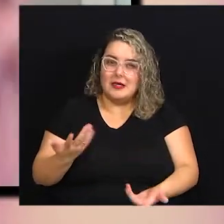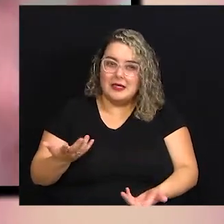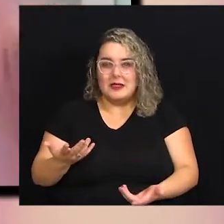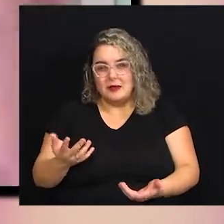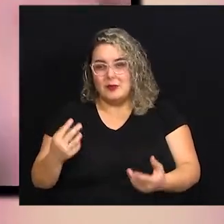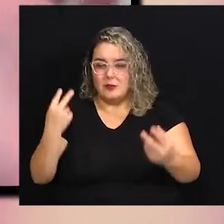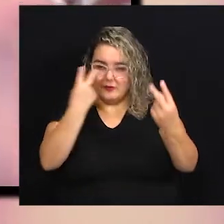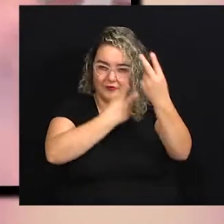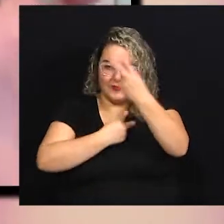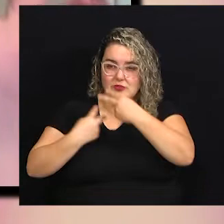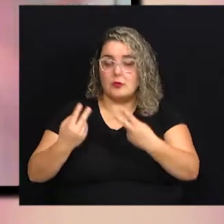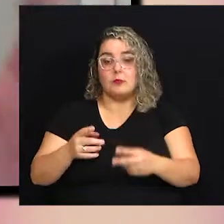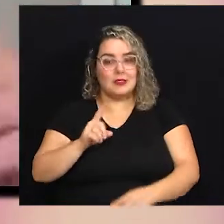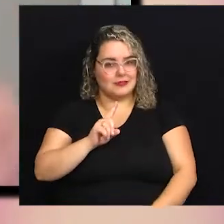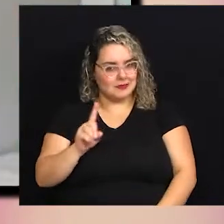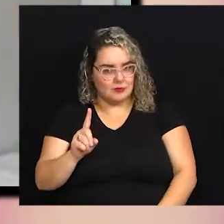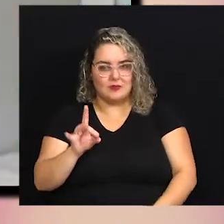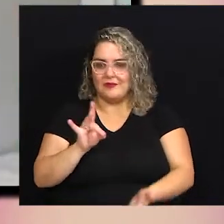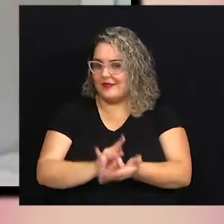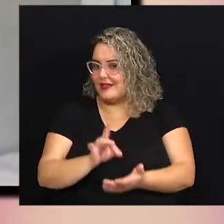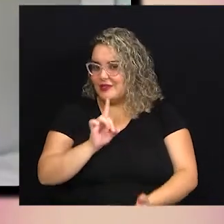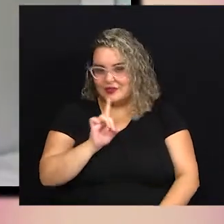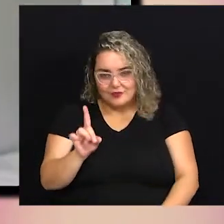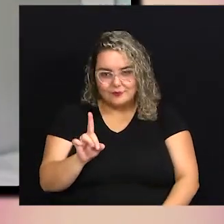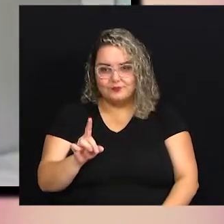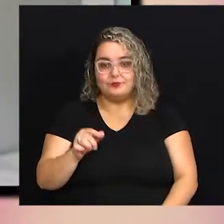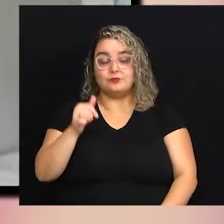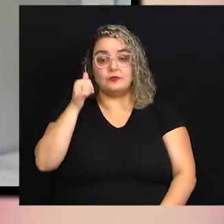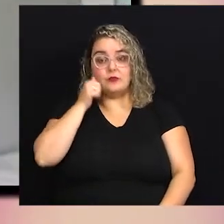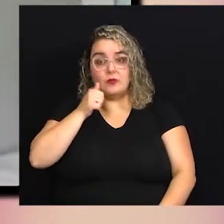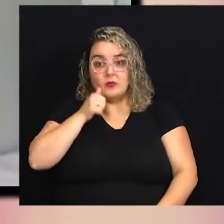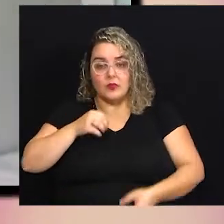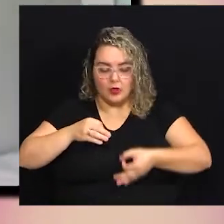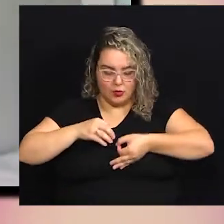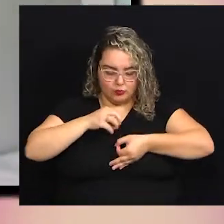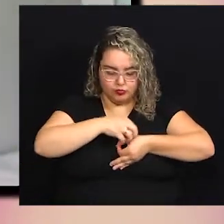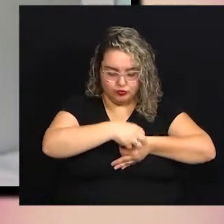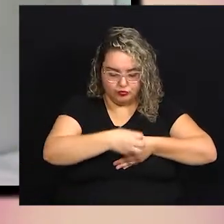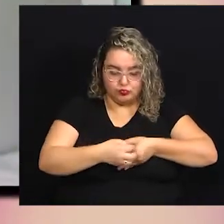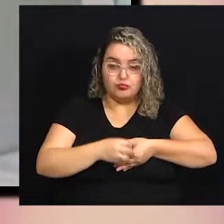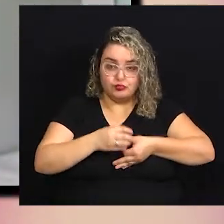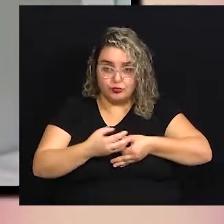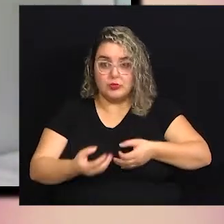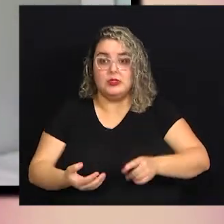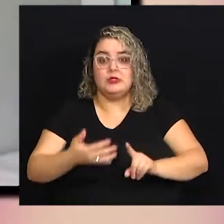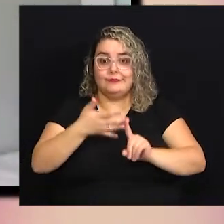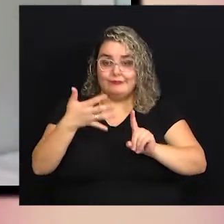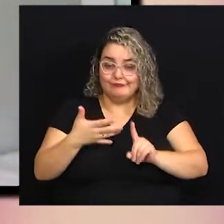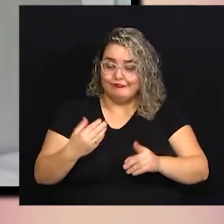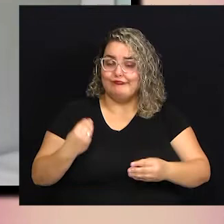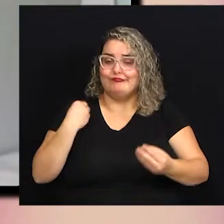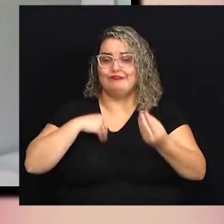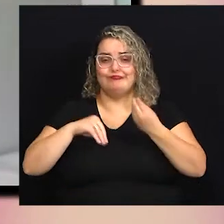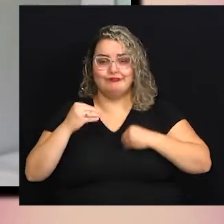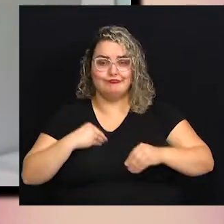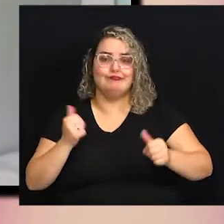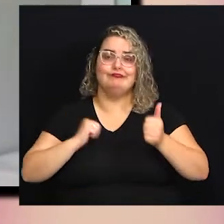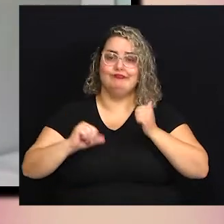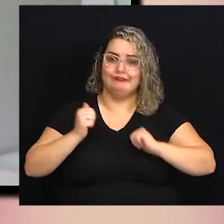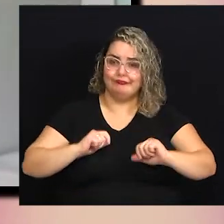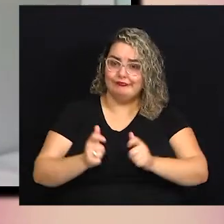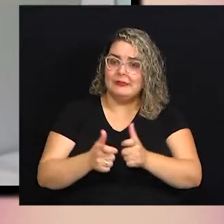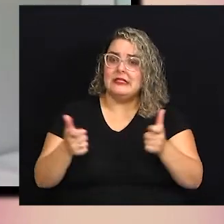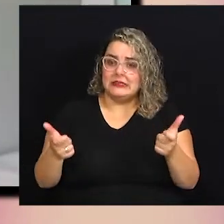considerado mais eventualmente estético, mas não. Né? As mulheres com síndrome de ovário policístico têm um alto índice de depressão,